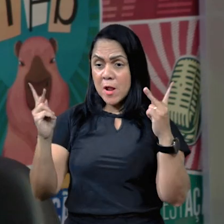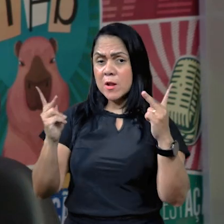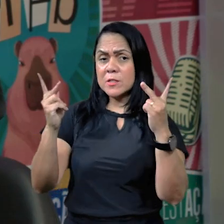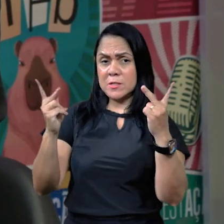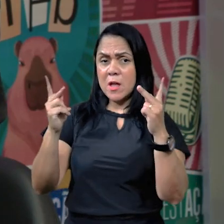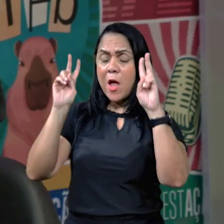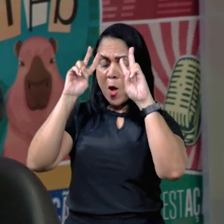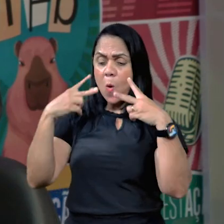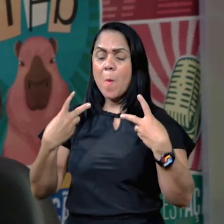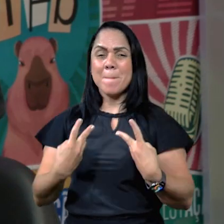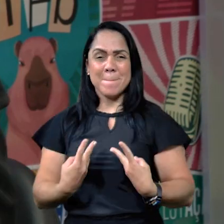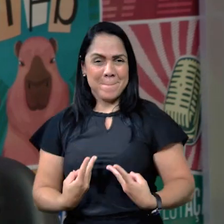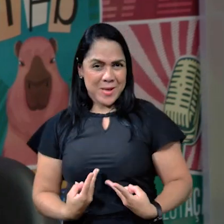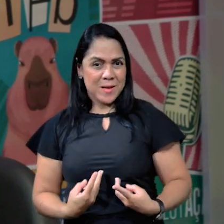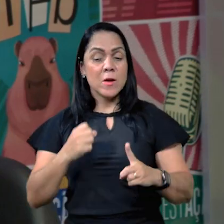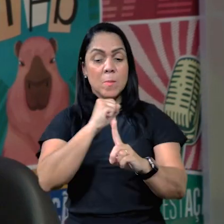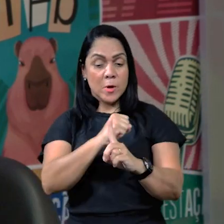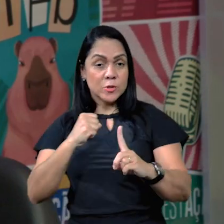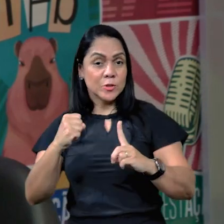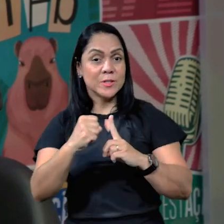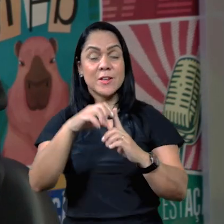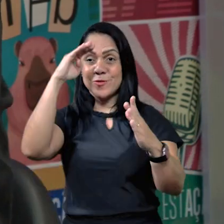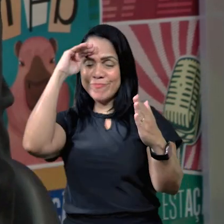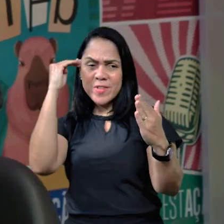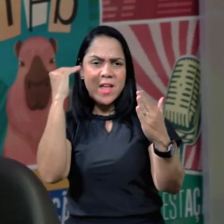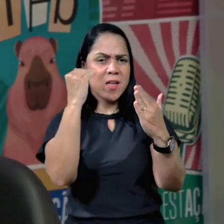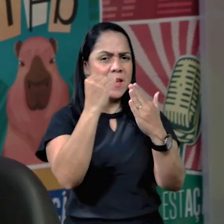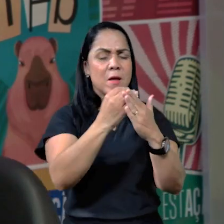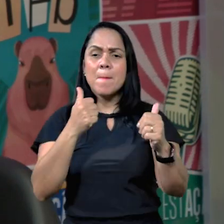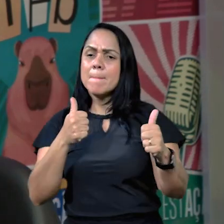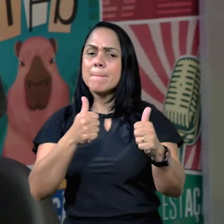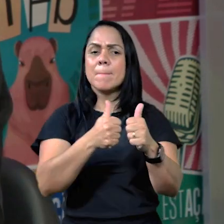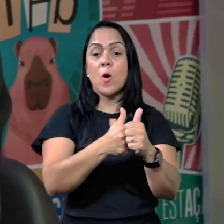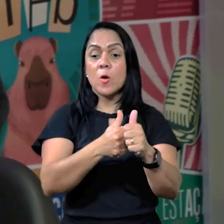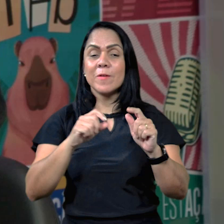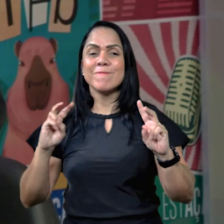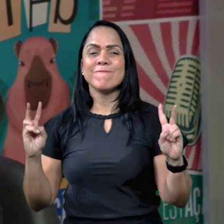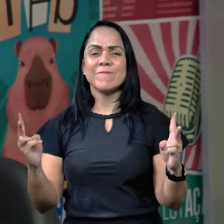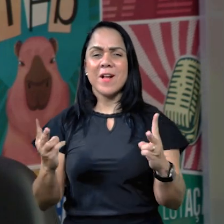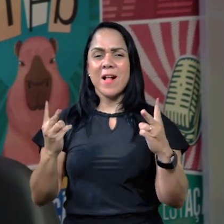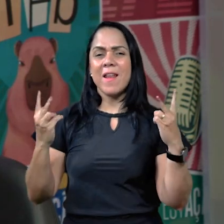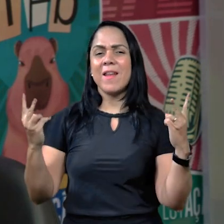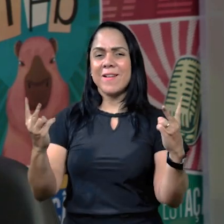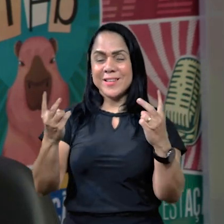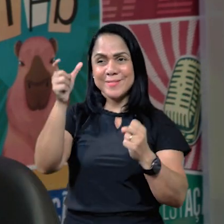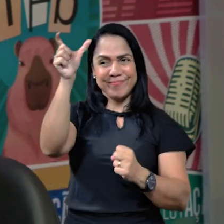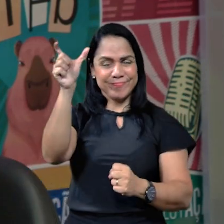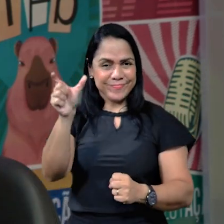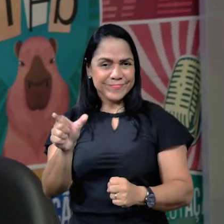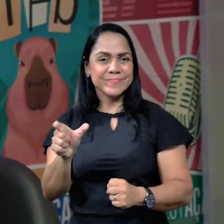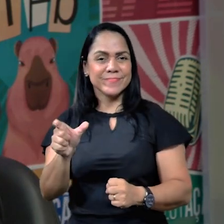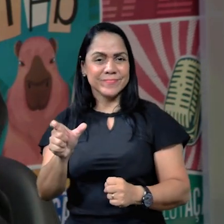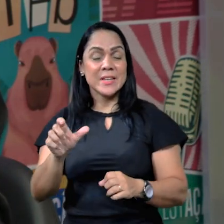humana, de uma exatamente. sociedade que respeite o próximo, que valorize, Uhum. né, essa outra pessoa.